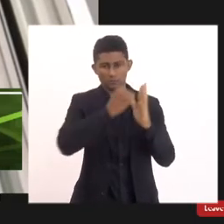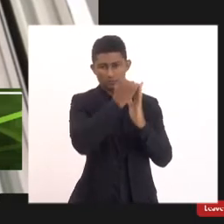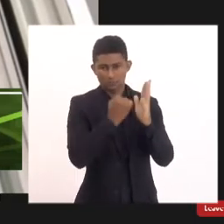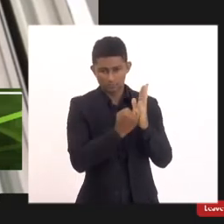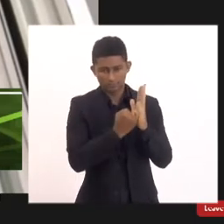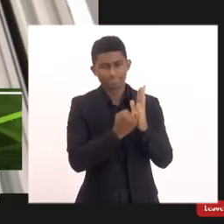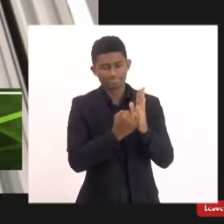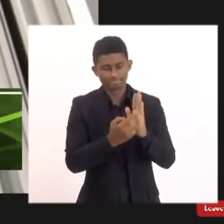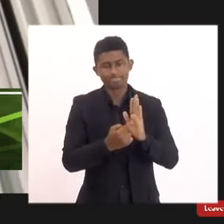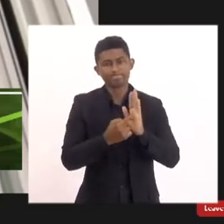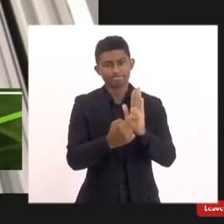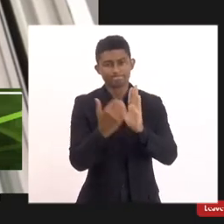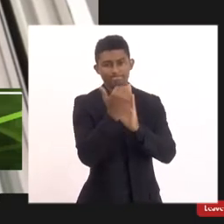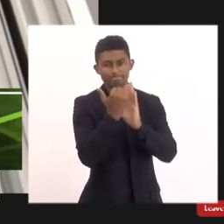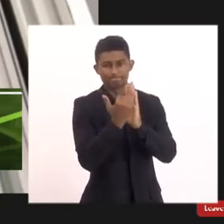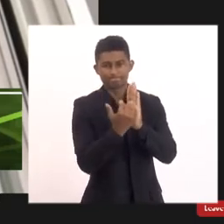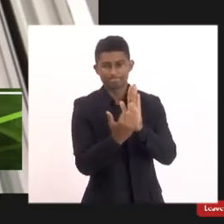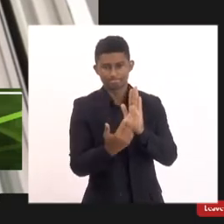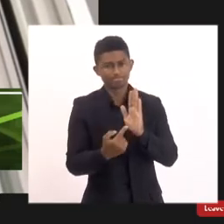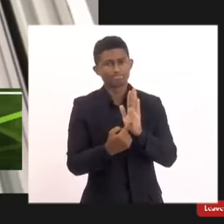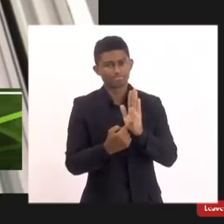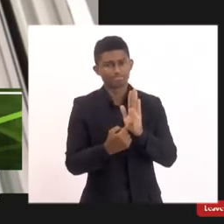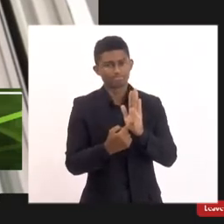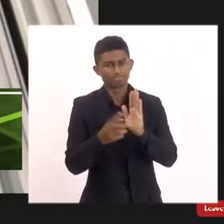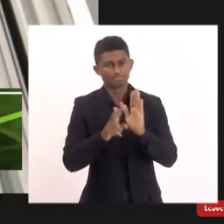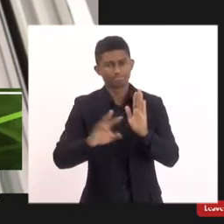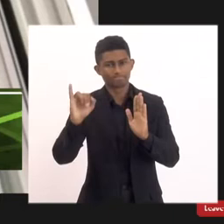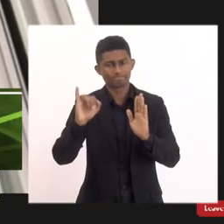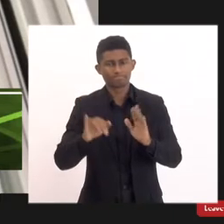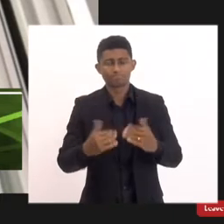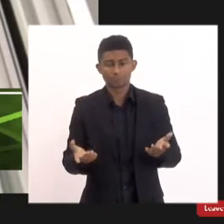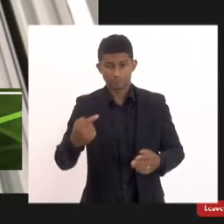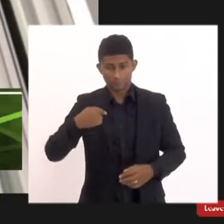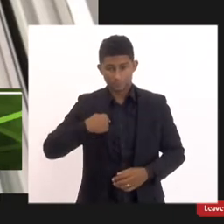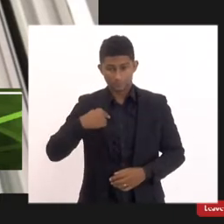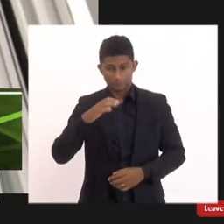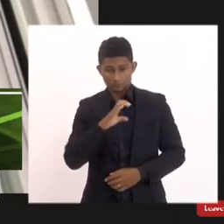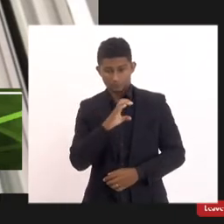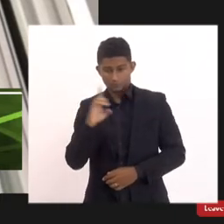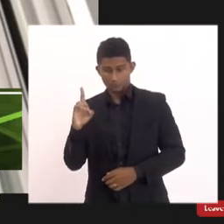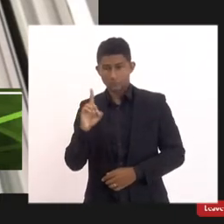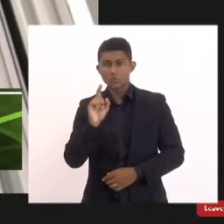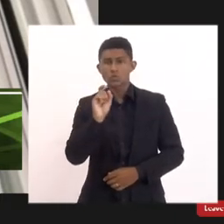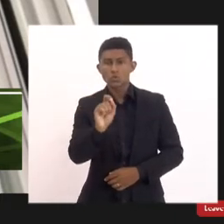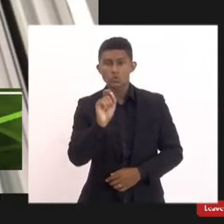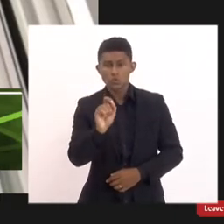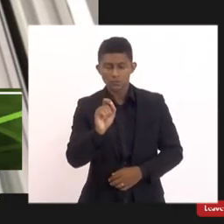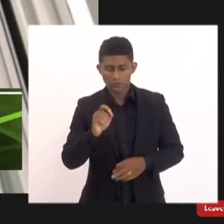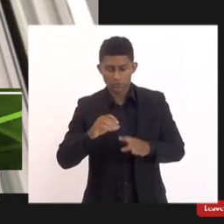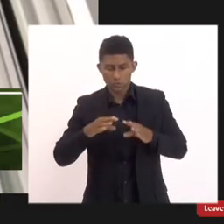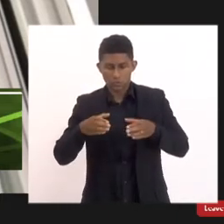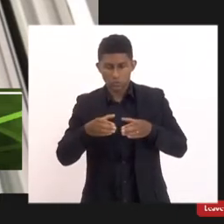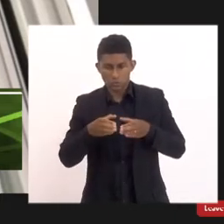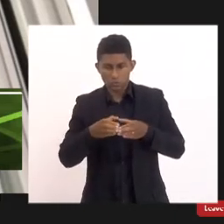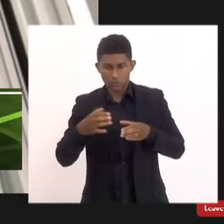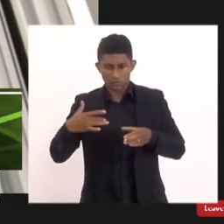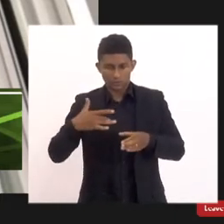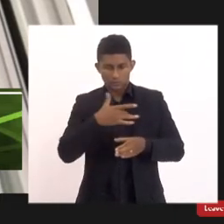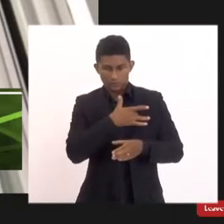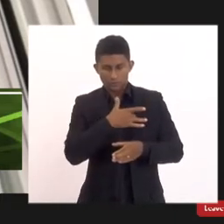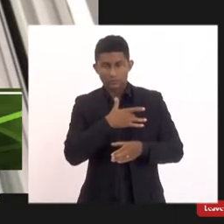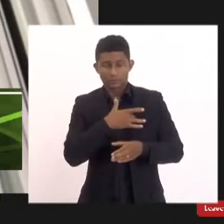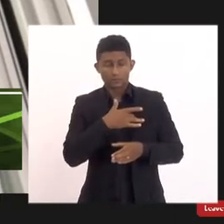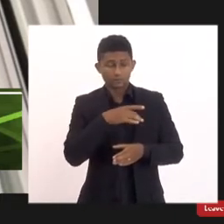essa questão. E, bem, eu sou coordenadora do CAL Saúde, né, que é um órgão que apoia todas as promotorias de saúde